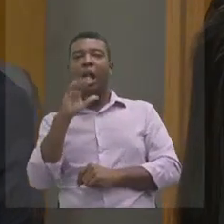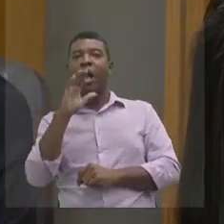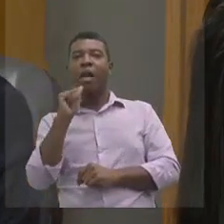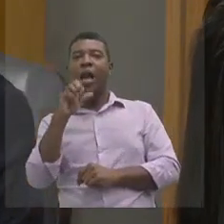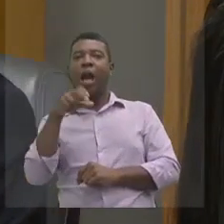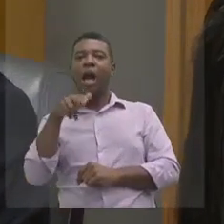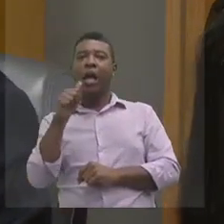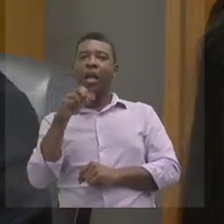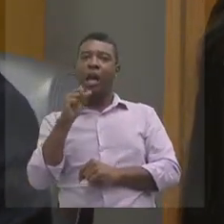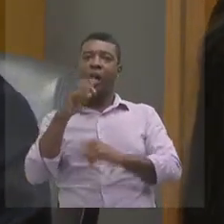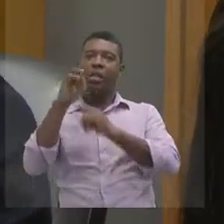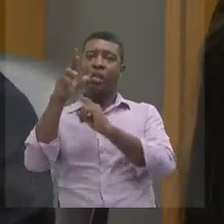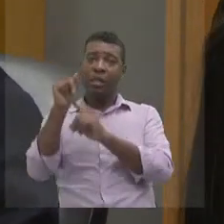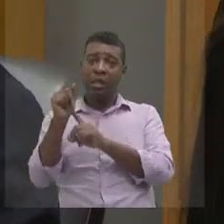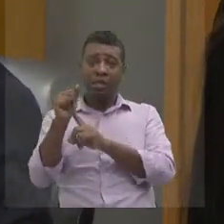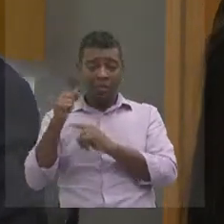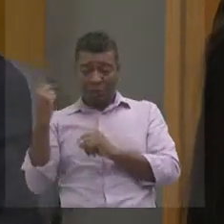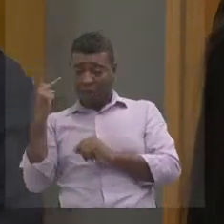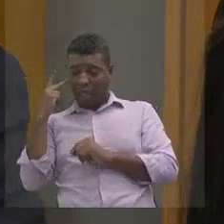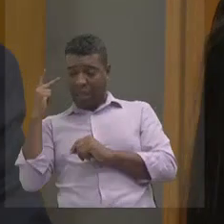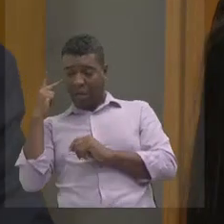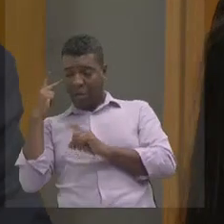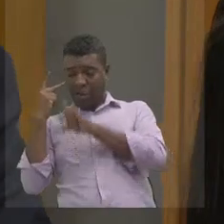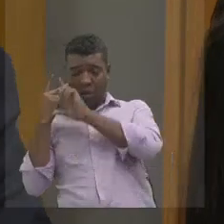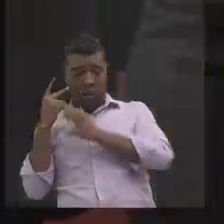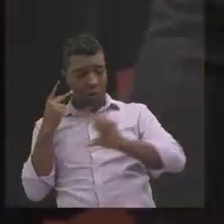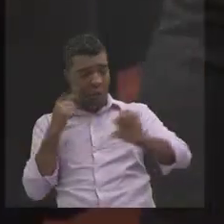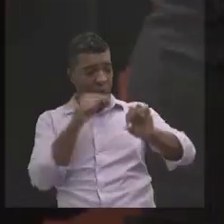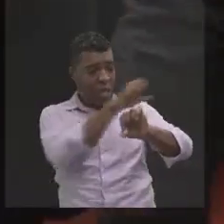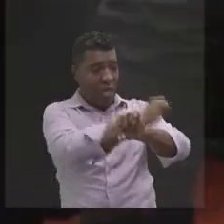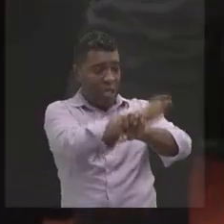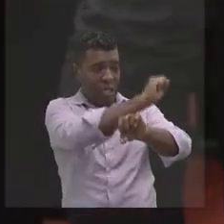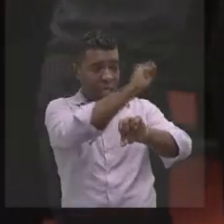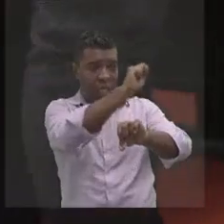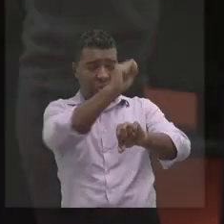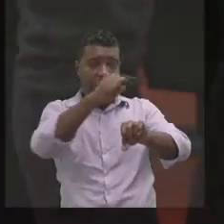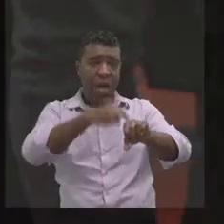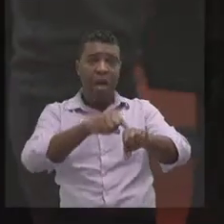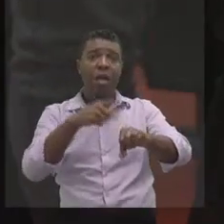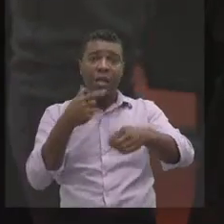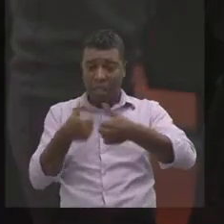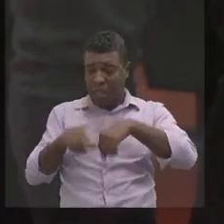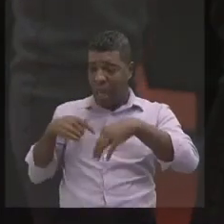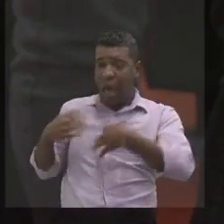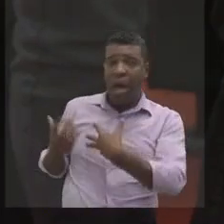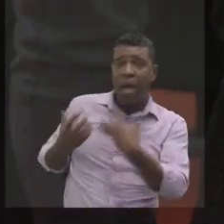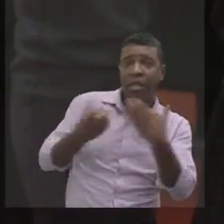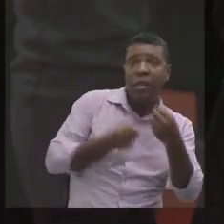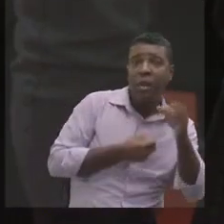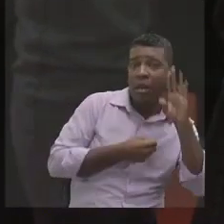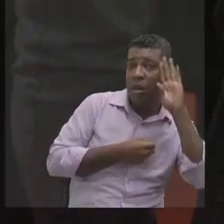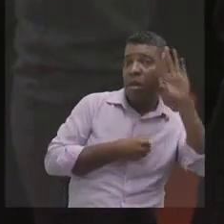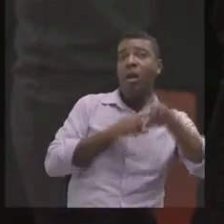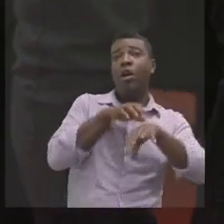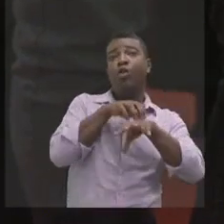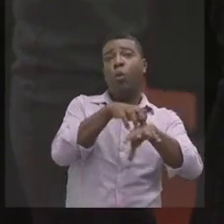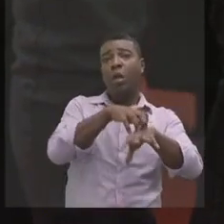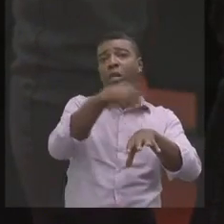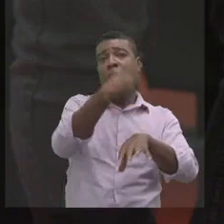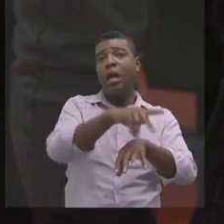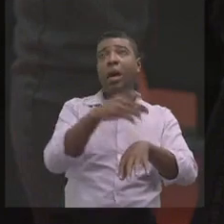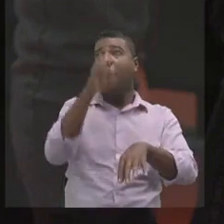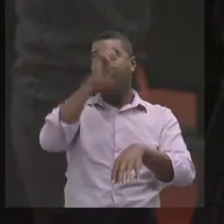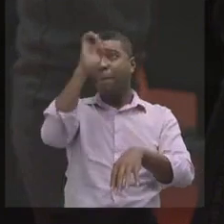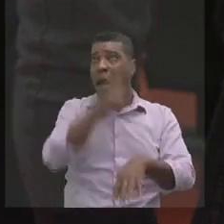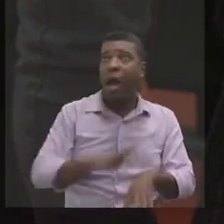de São Paulo para ir para Serra da Canastra que é uma das regiões que tá recebendo maior número de turistas do Brasil né de Minas não